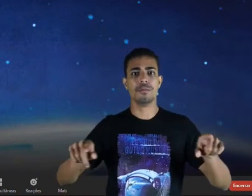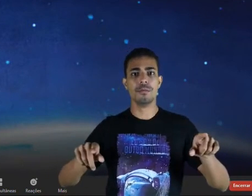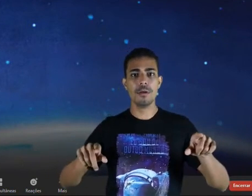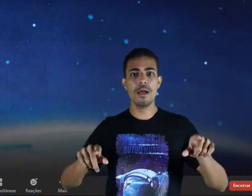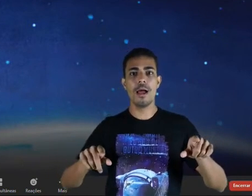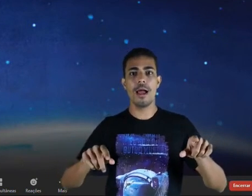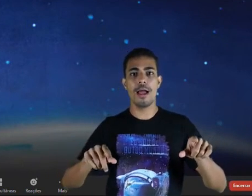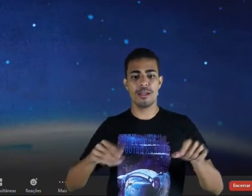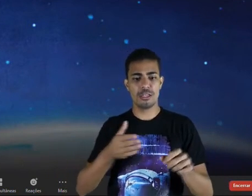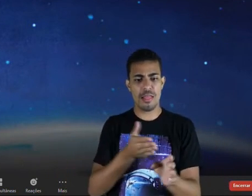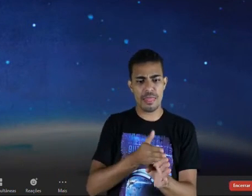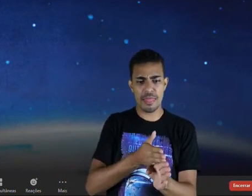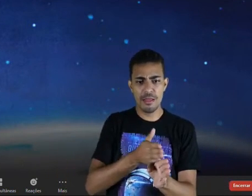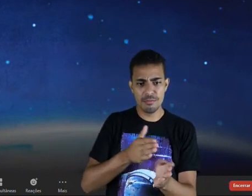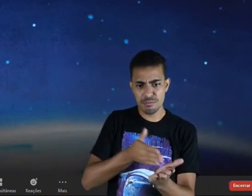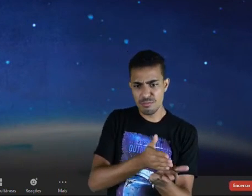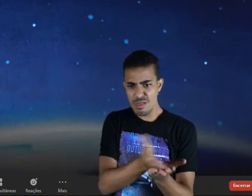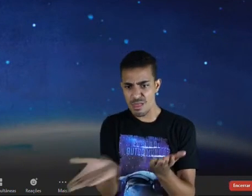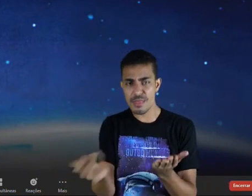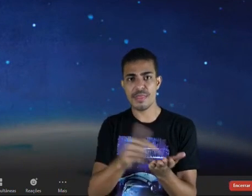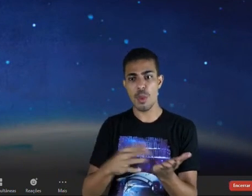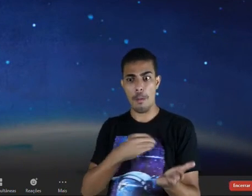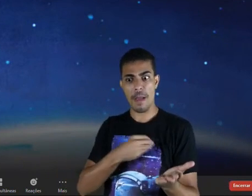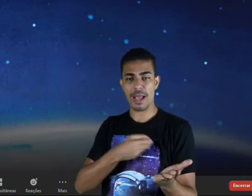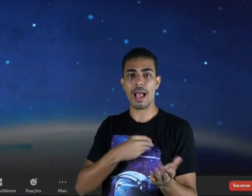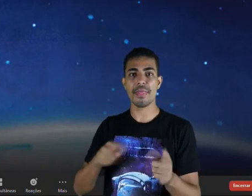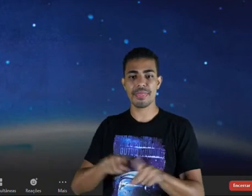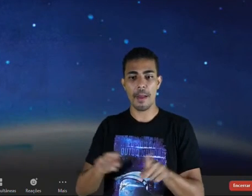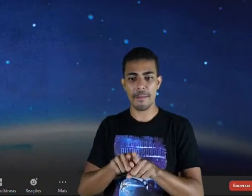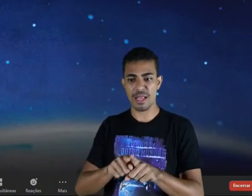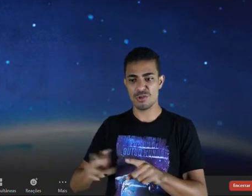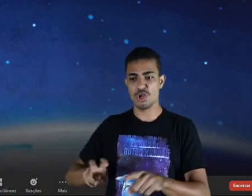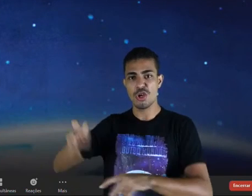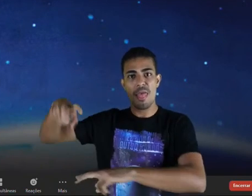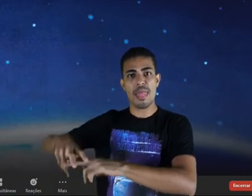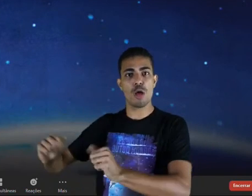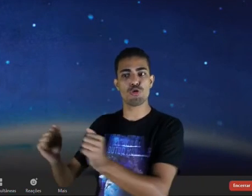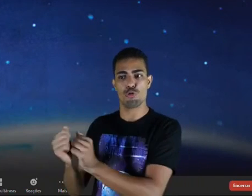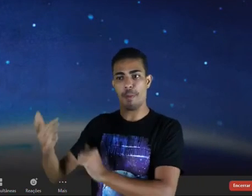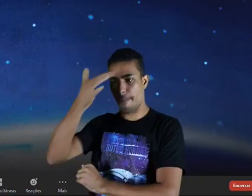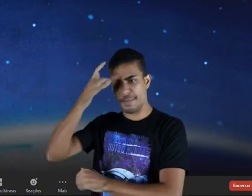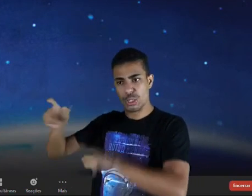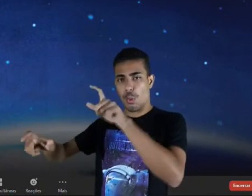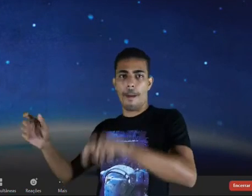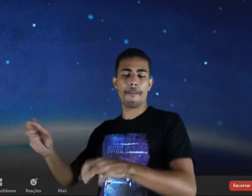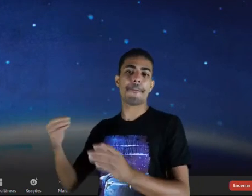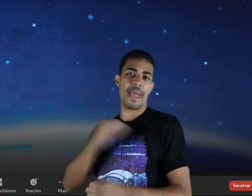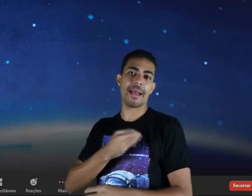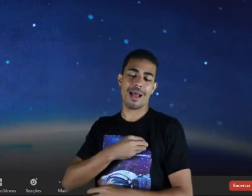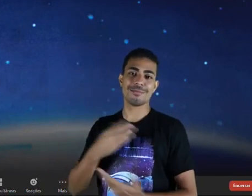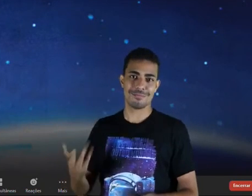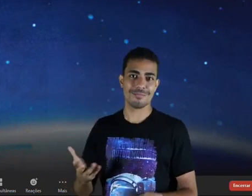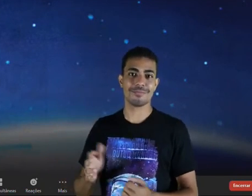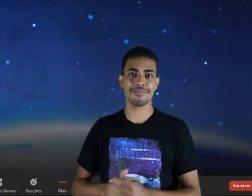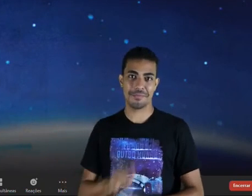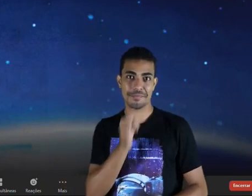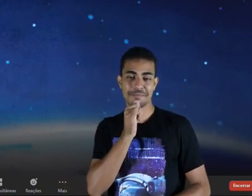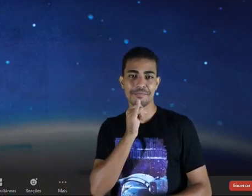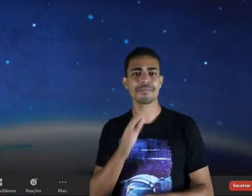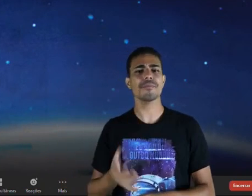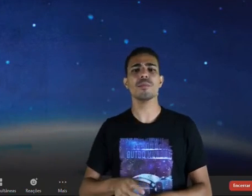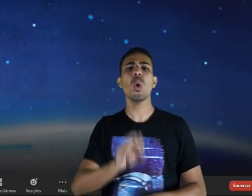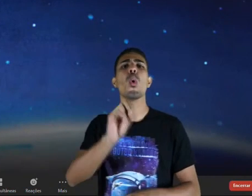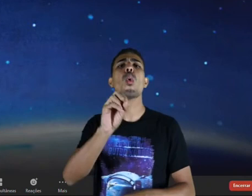se assenta na roda dos escarnecedores. Tá certo, olha? O homem, né? Quem que é o homem